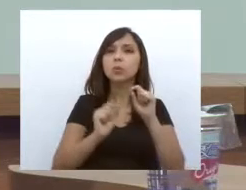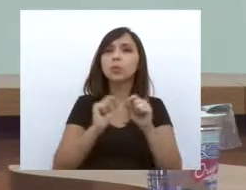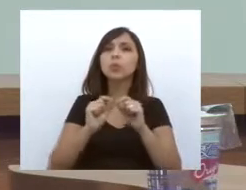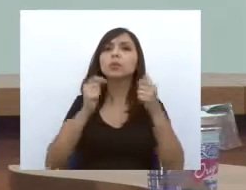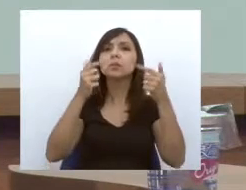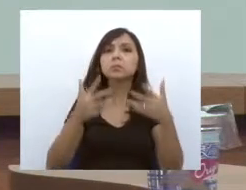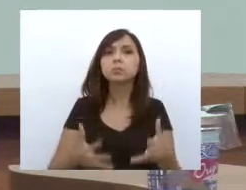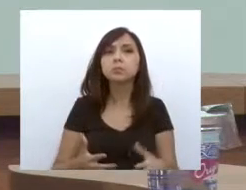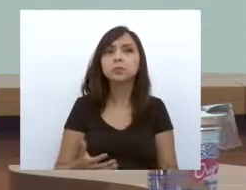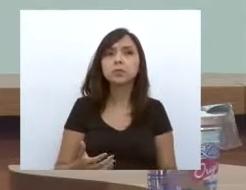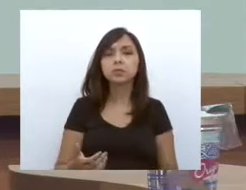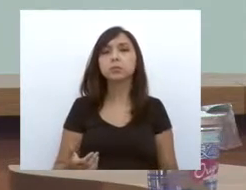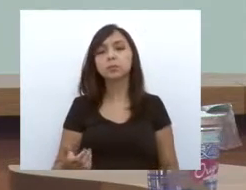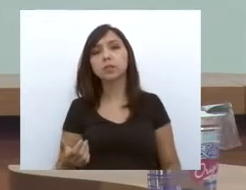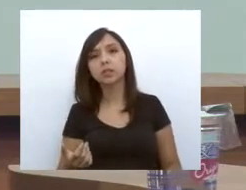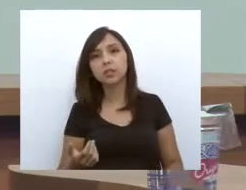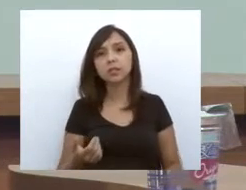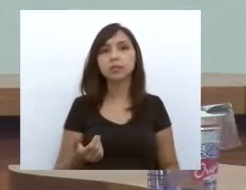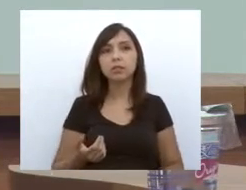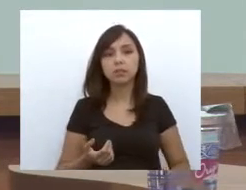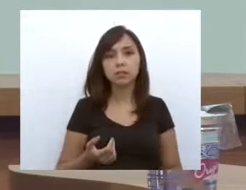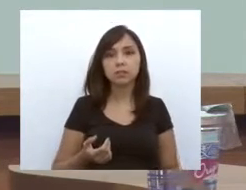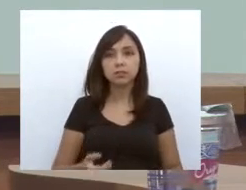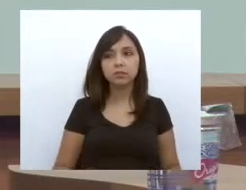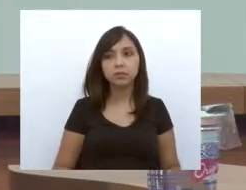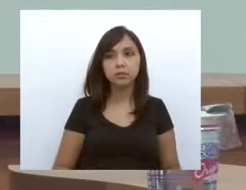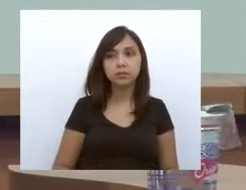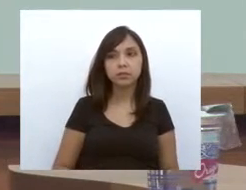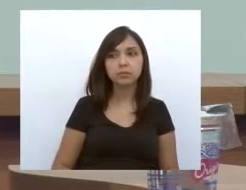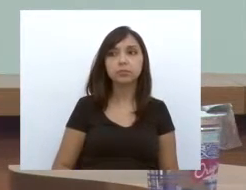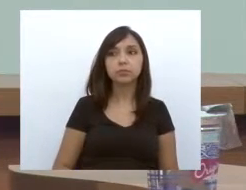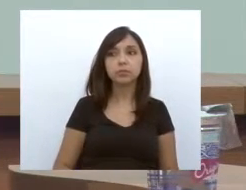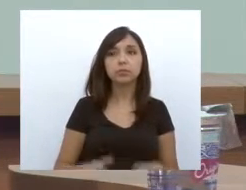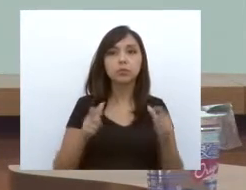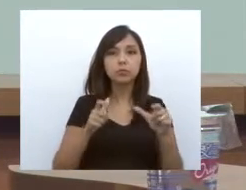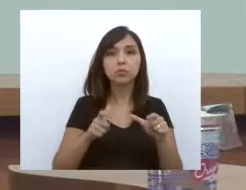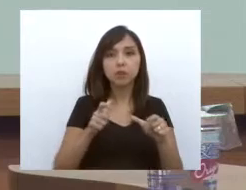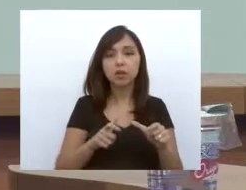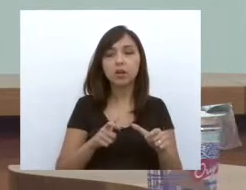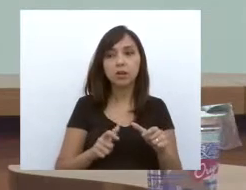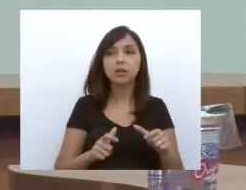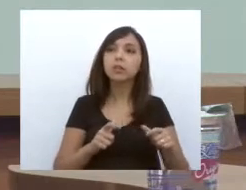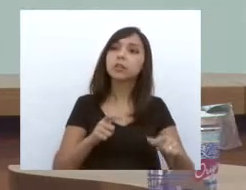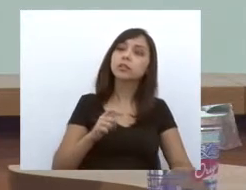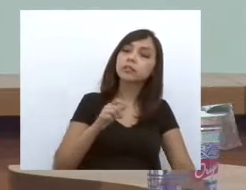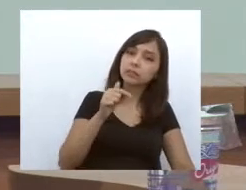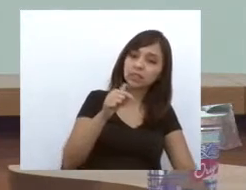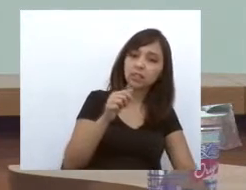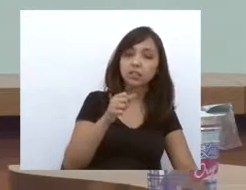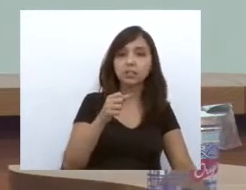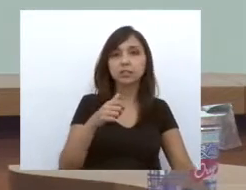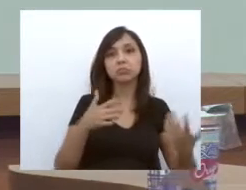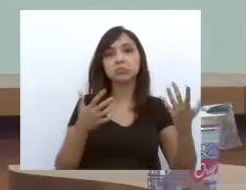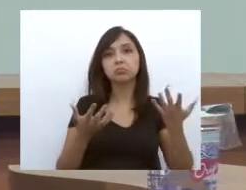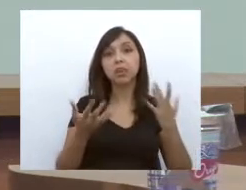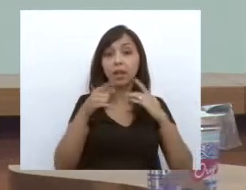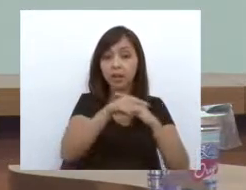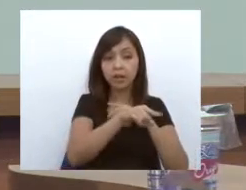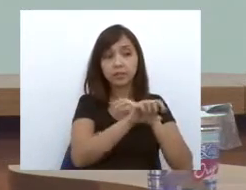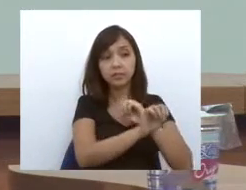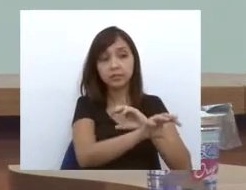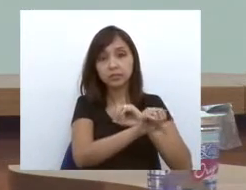justifica num país como o nosso, onde as condições educacionais elas